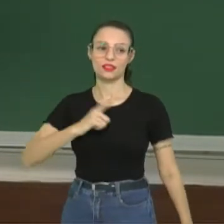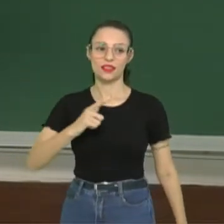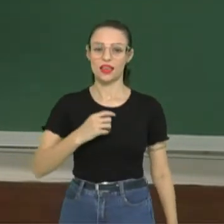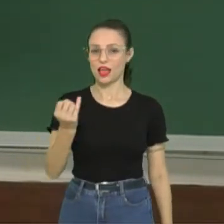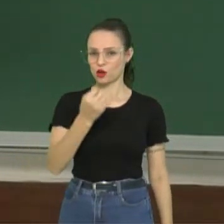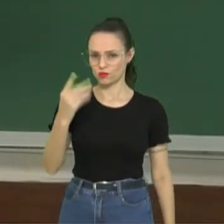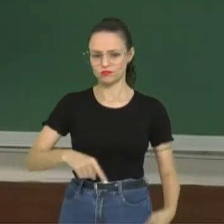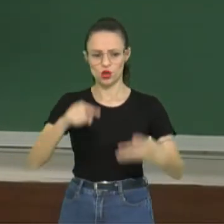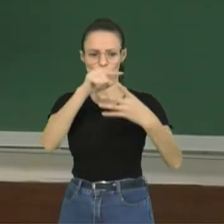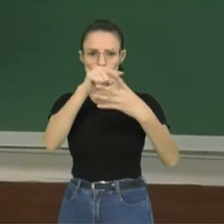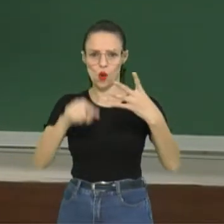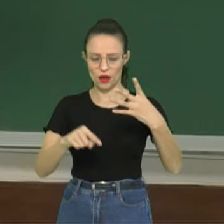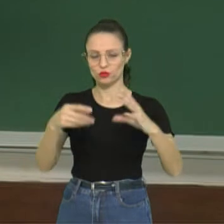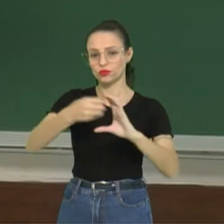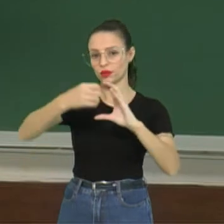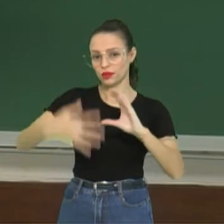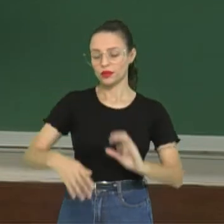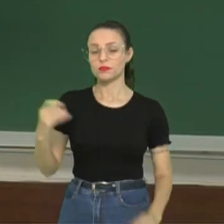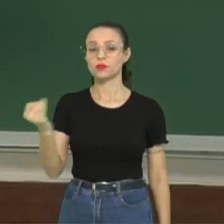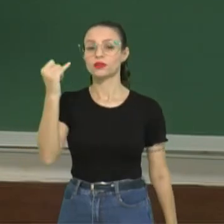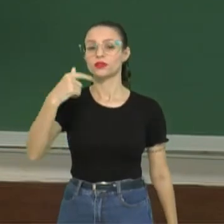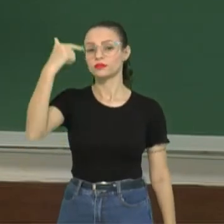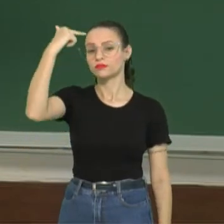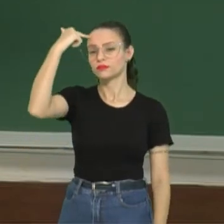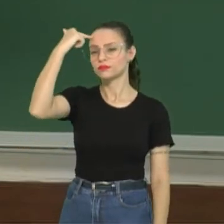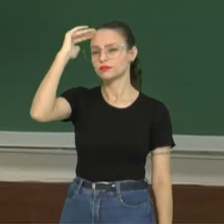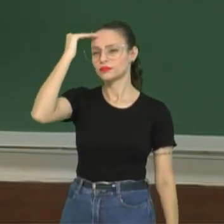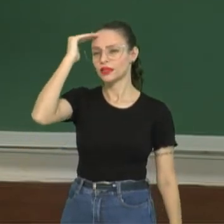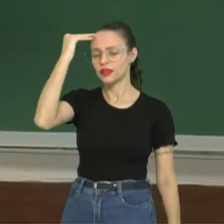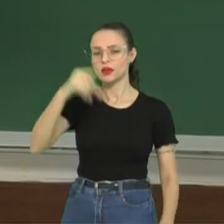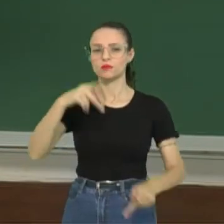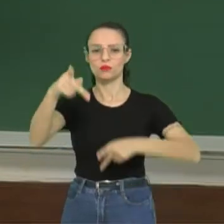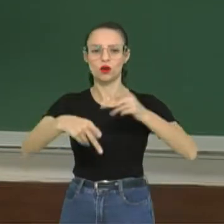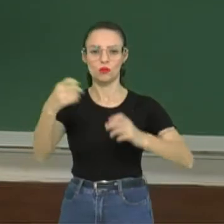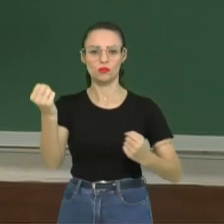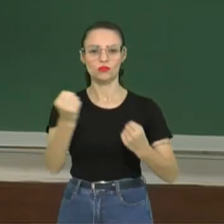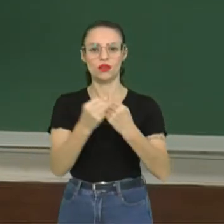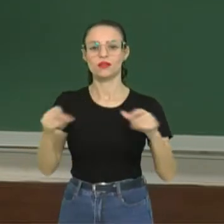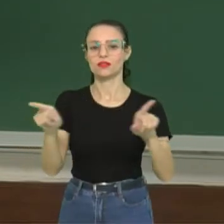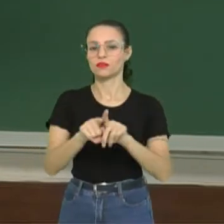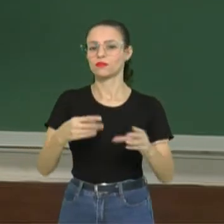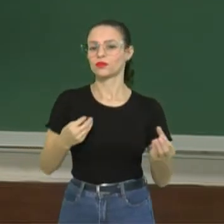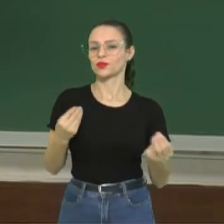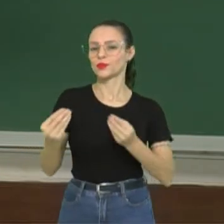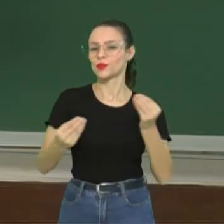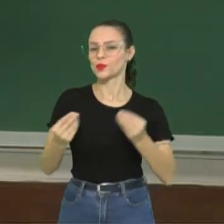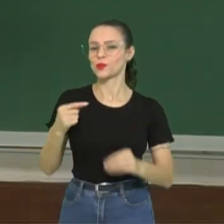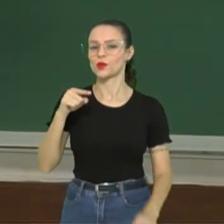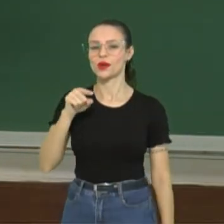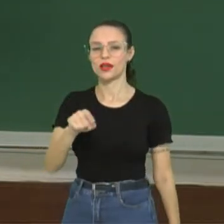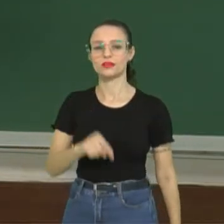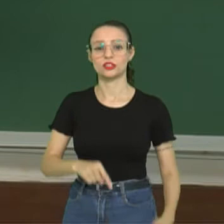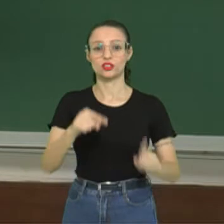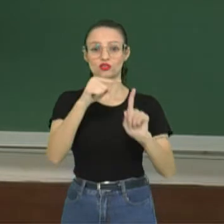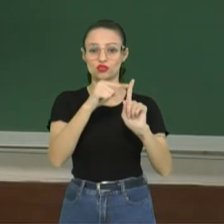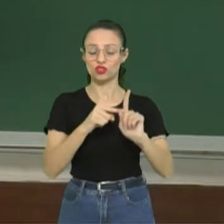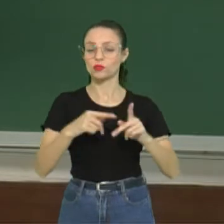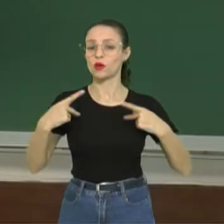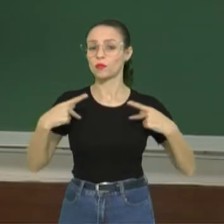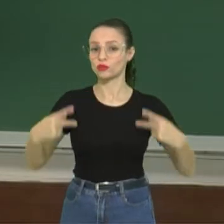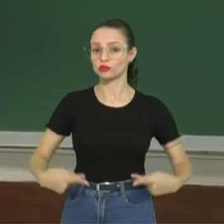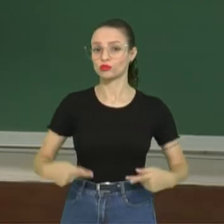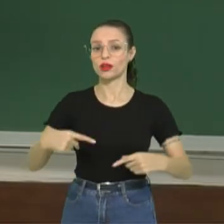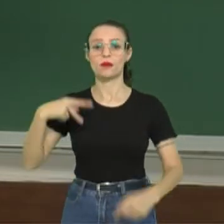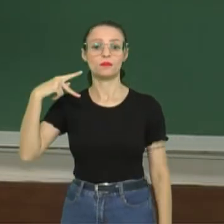vou trazer quatro características importantes para a gente pensar o populismo E como que esse tipo de postura